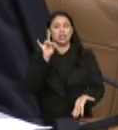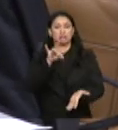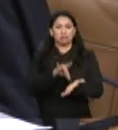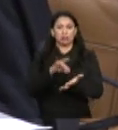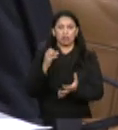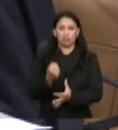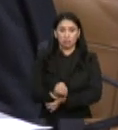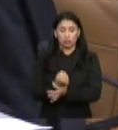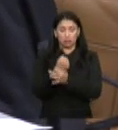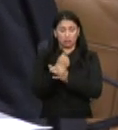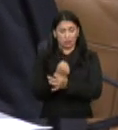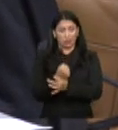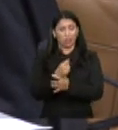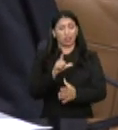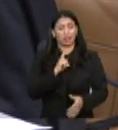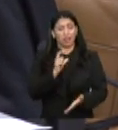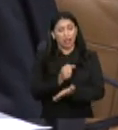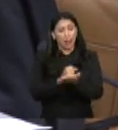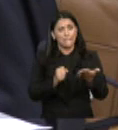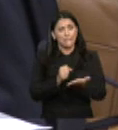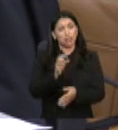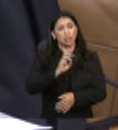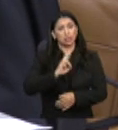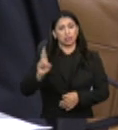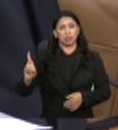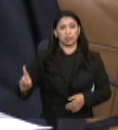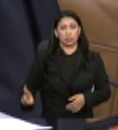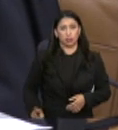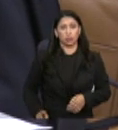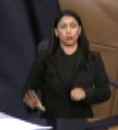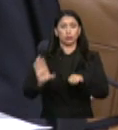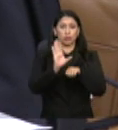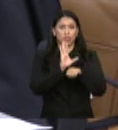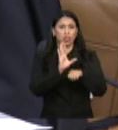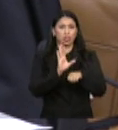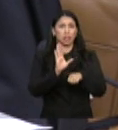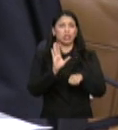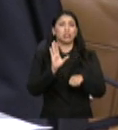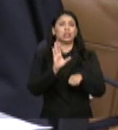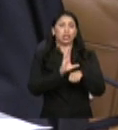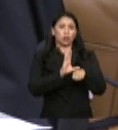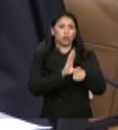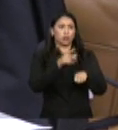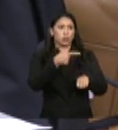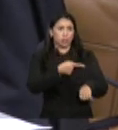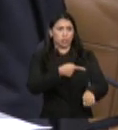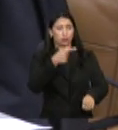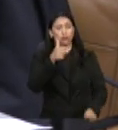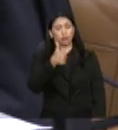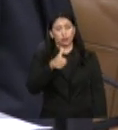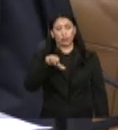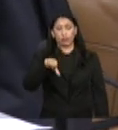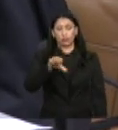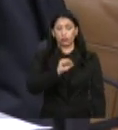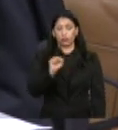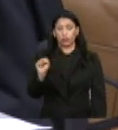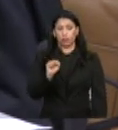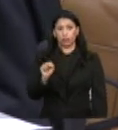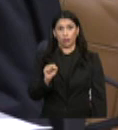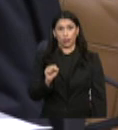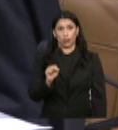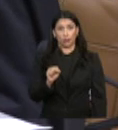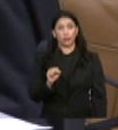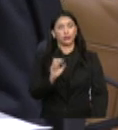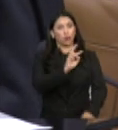insuflada sobre as bases da República constituída em 1988 Afinal disse Rui